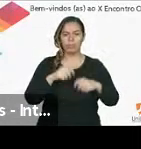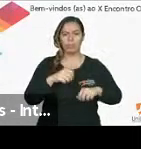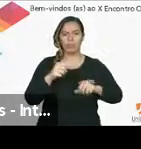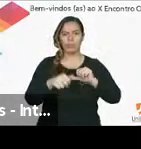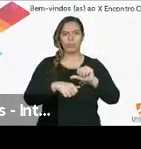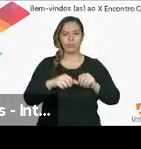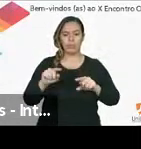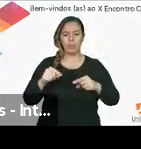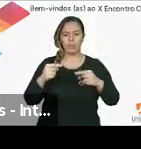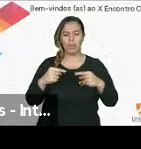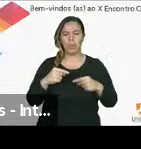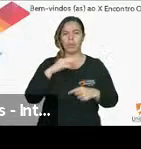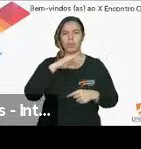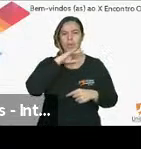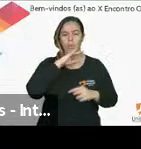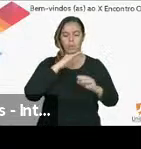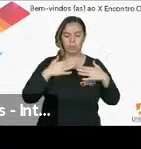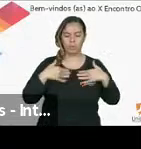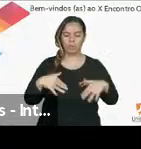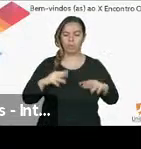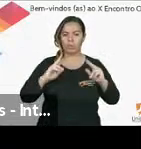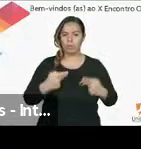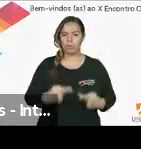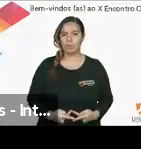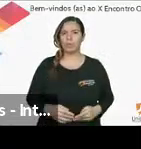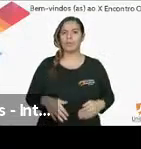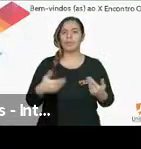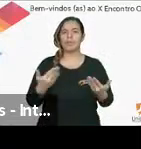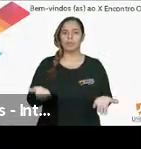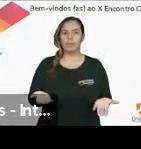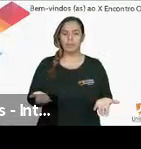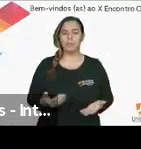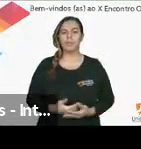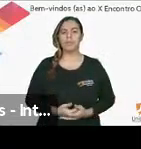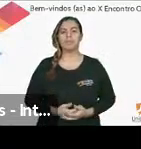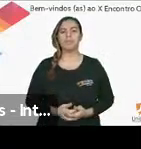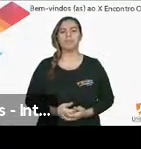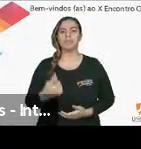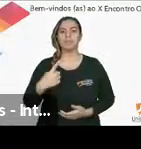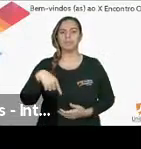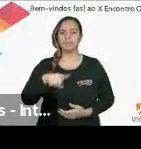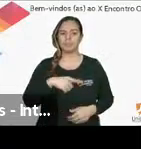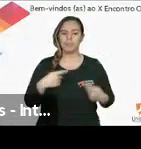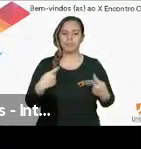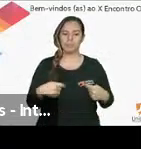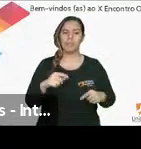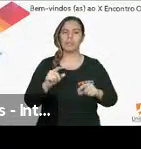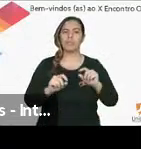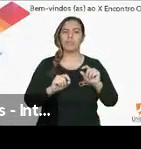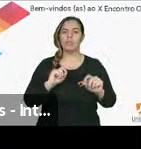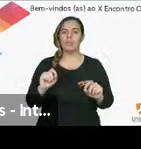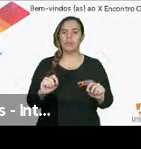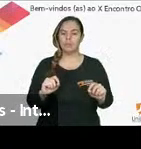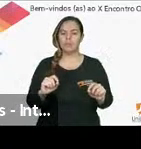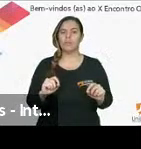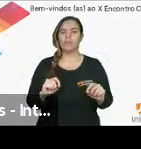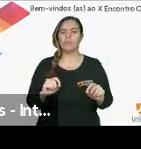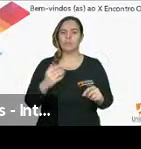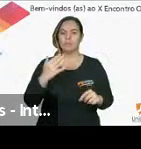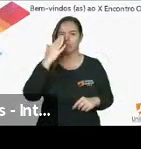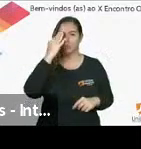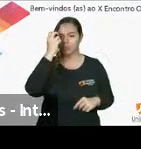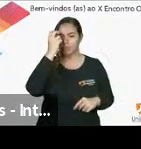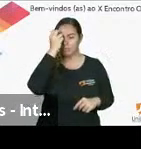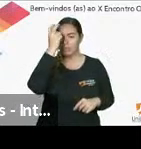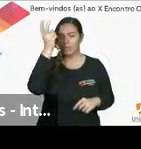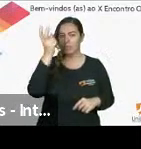humana. Mais que nunca, nós precisamos agora ser mais sábios do